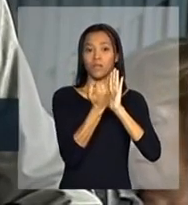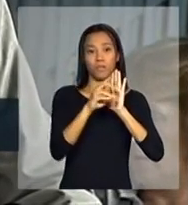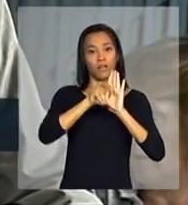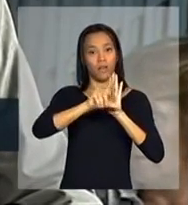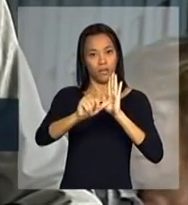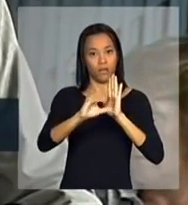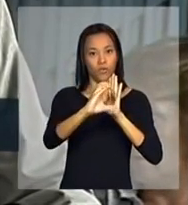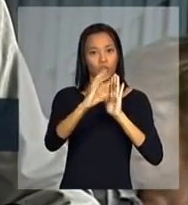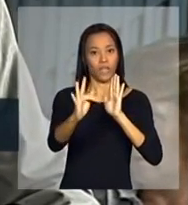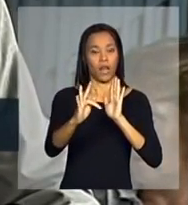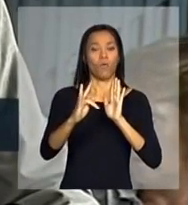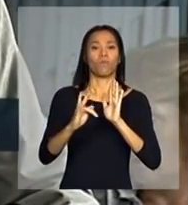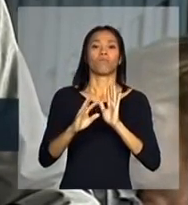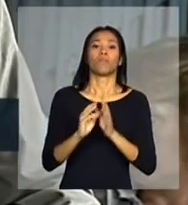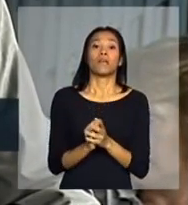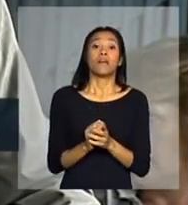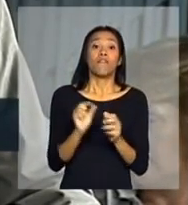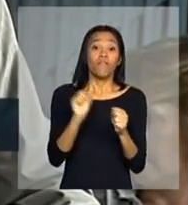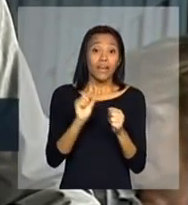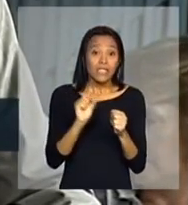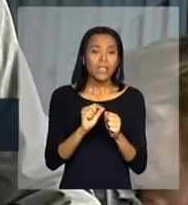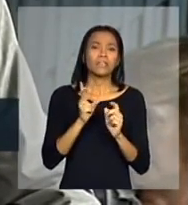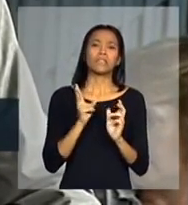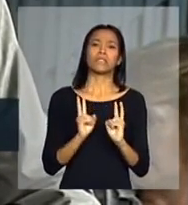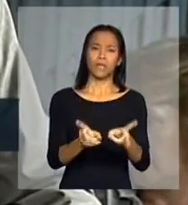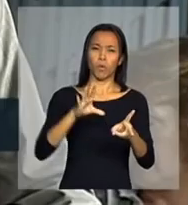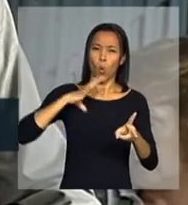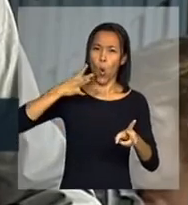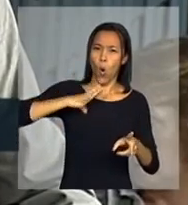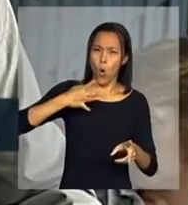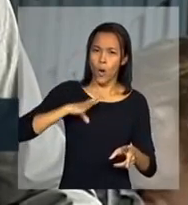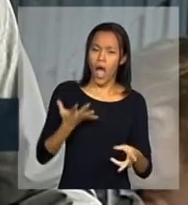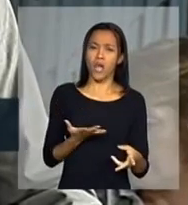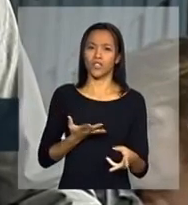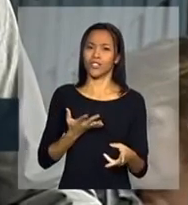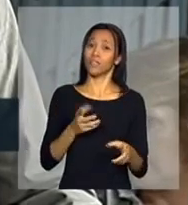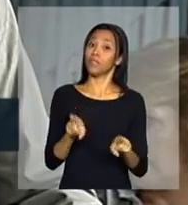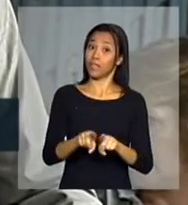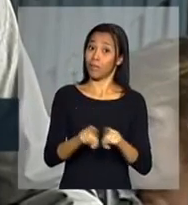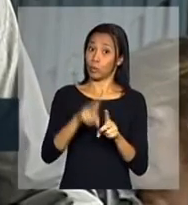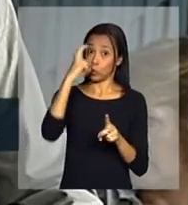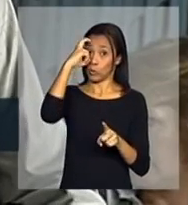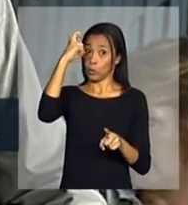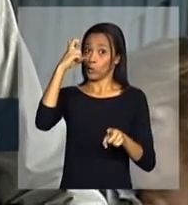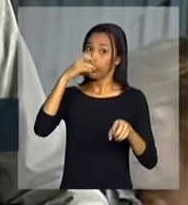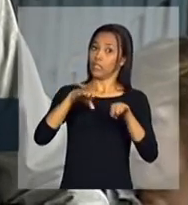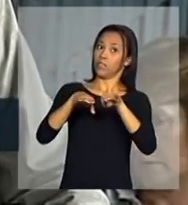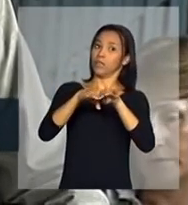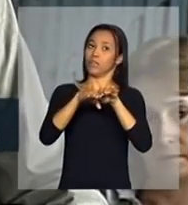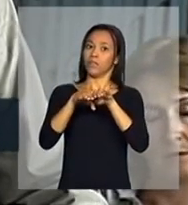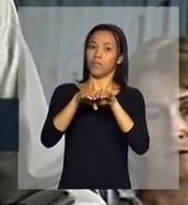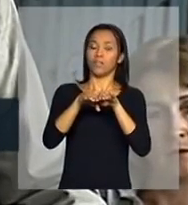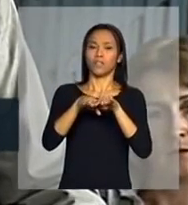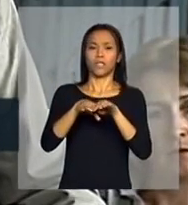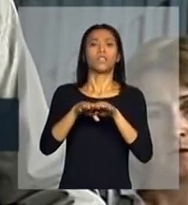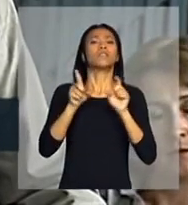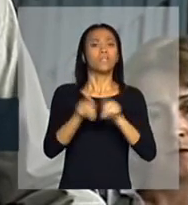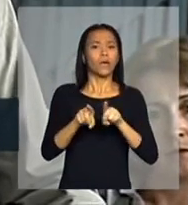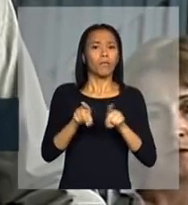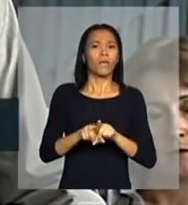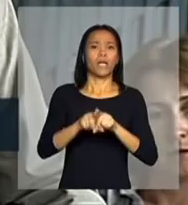papel, devendo fazê-lo com coragem, com energia, mas também com bom senso. Devendo cumprir